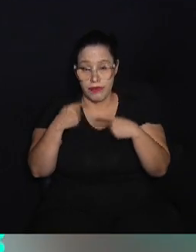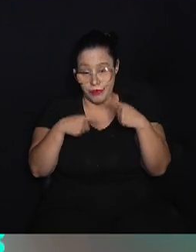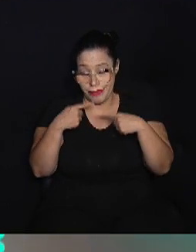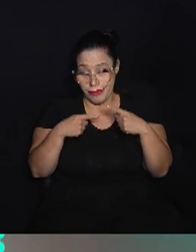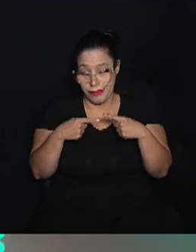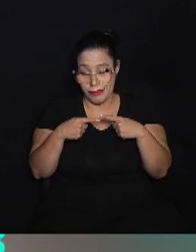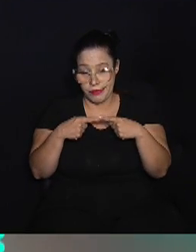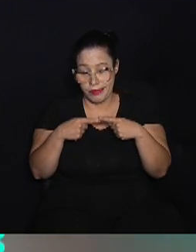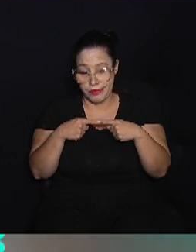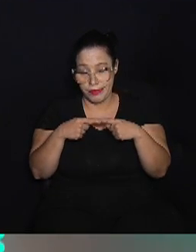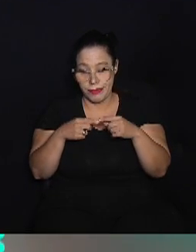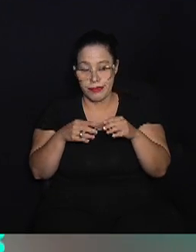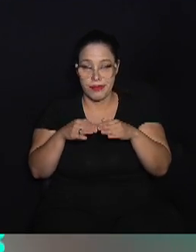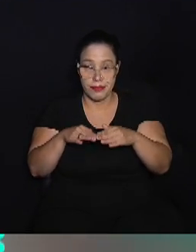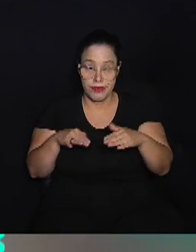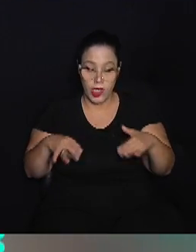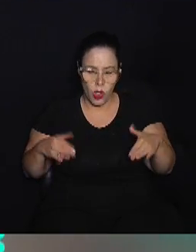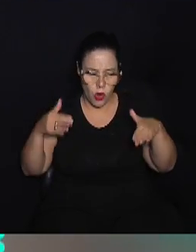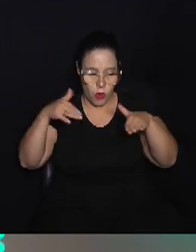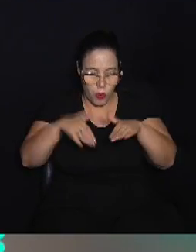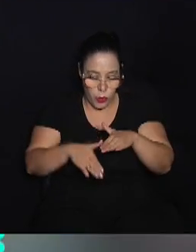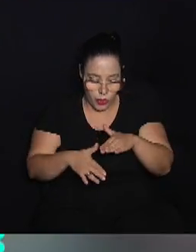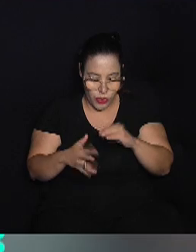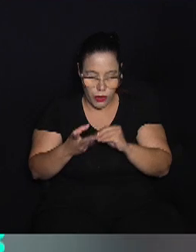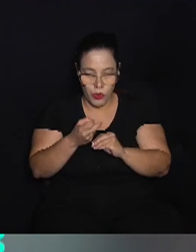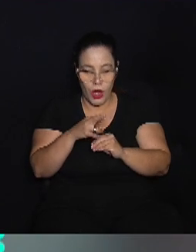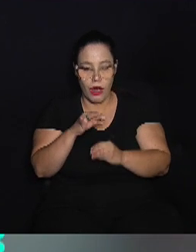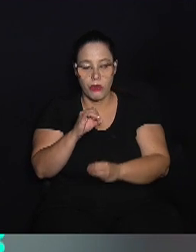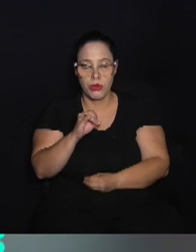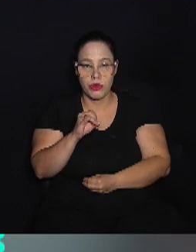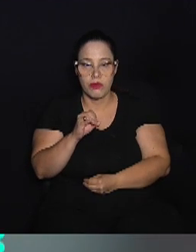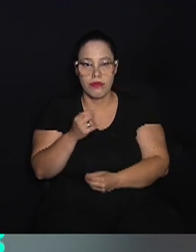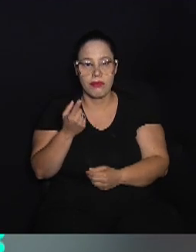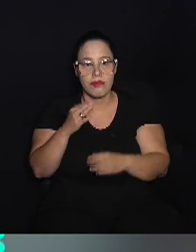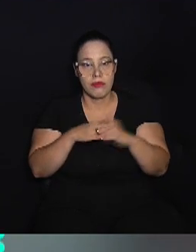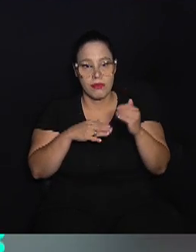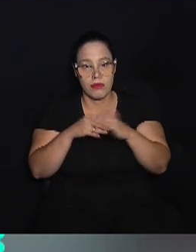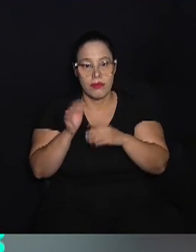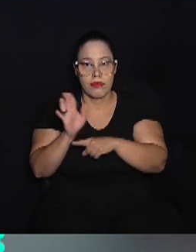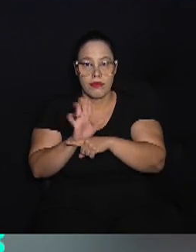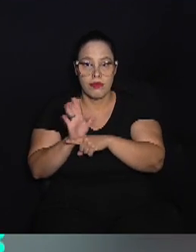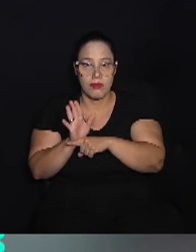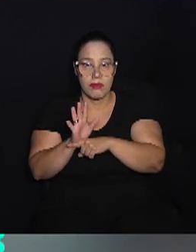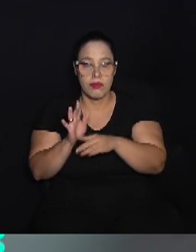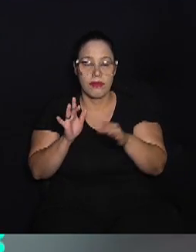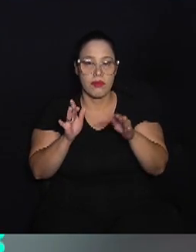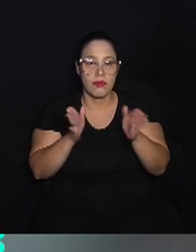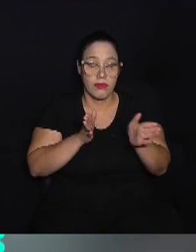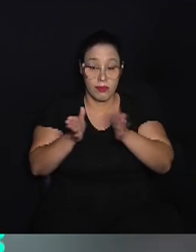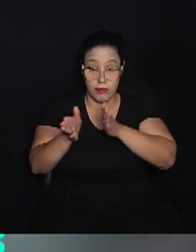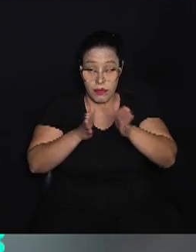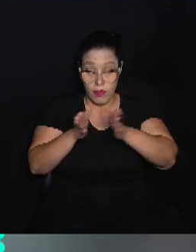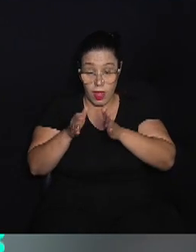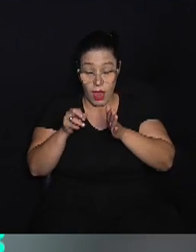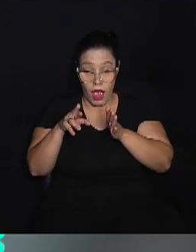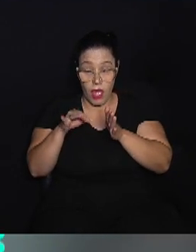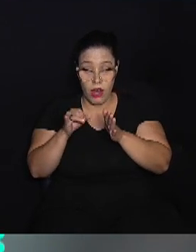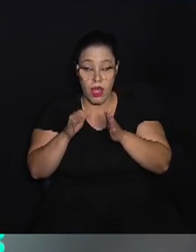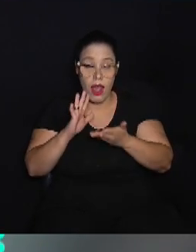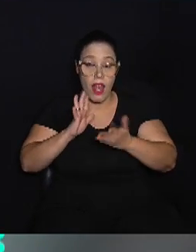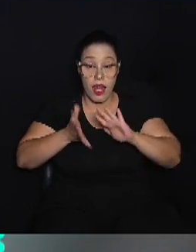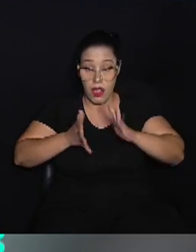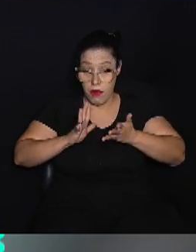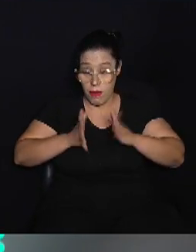tudo para que o público possa mergulhar no universo audiovisual. E tem várias sessões com recursos de acessibilidade em audiodescrição,